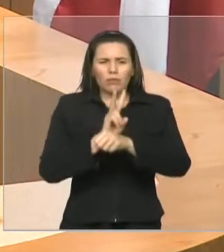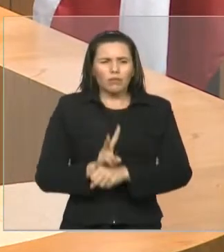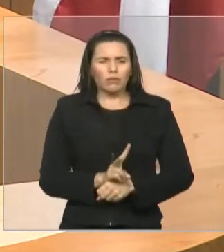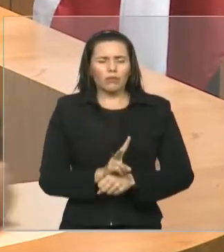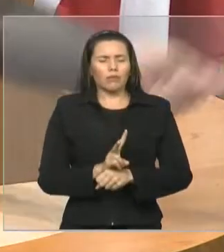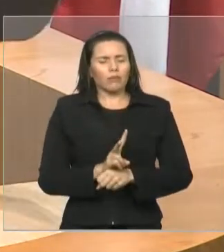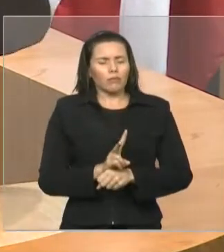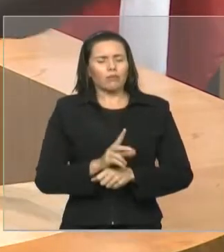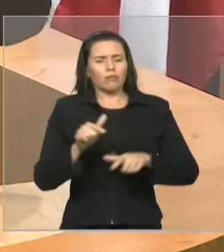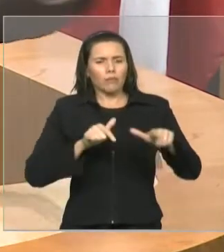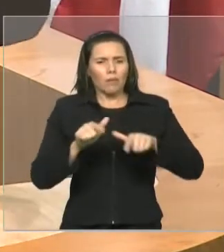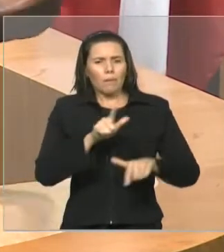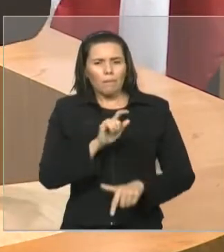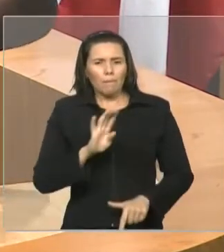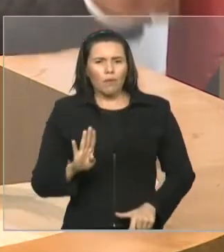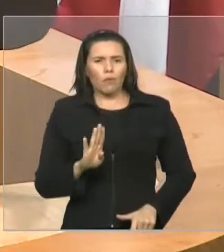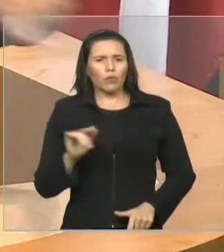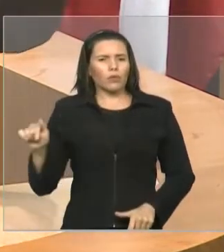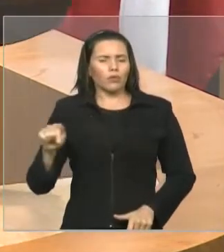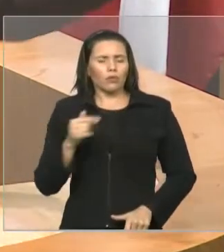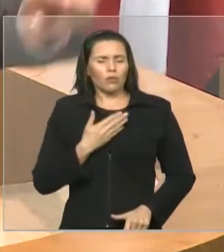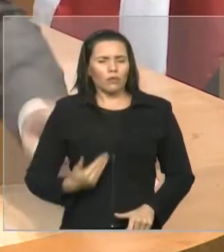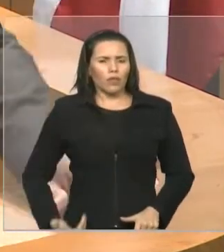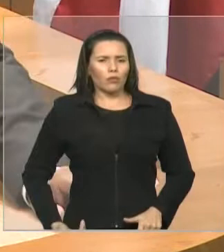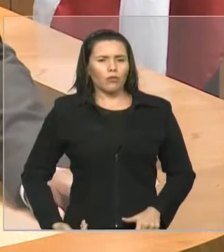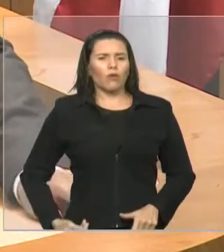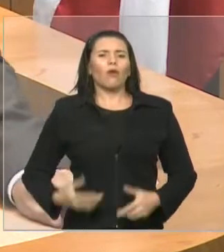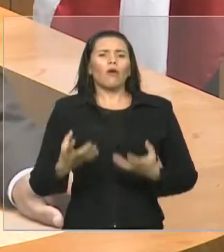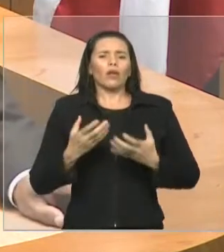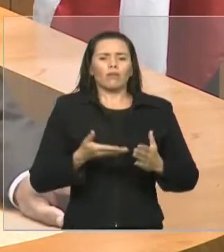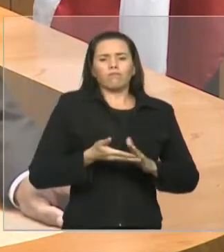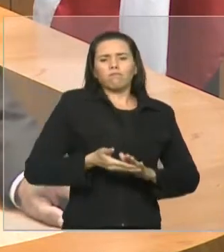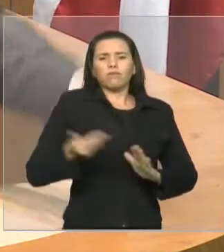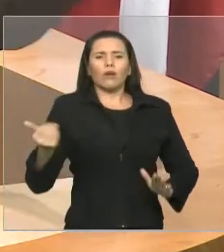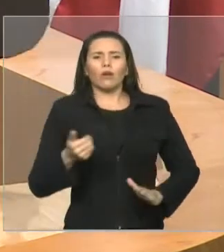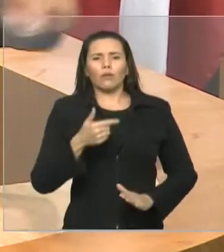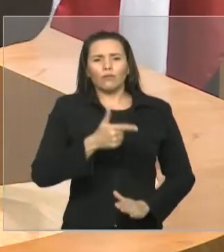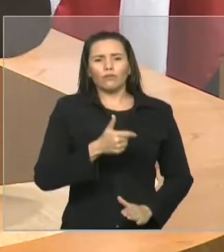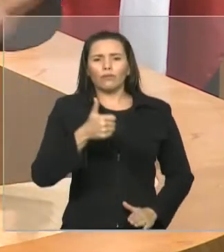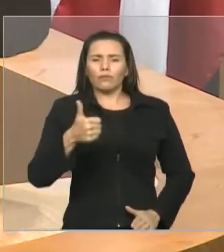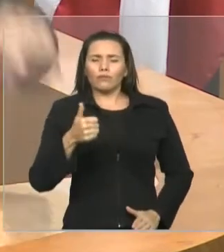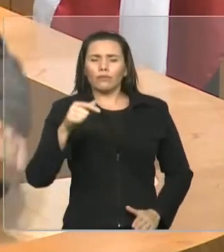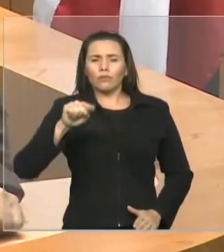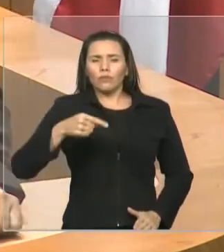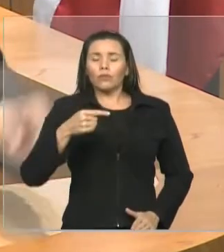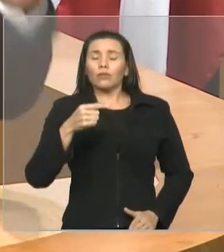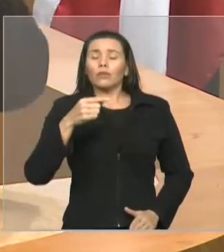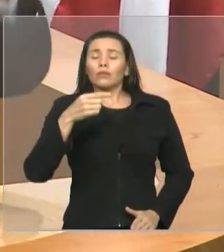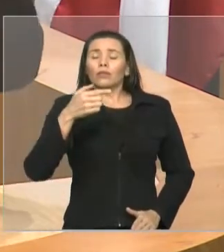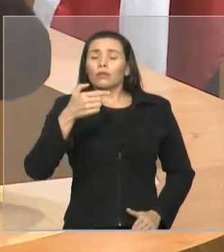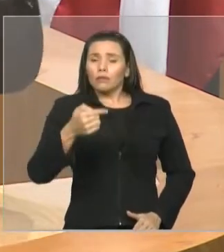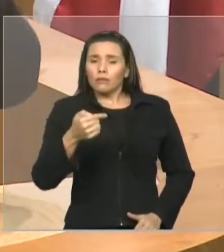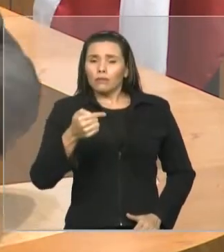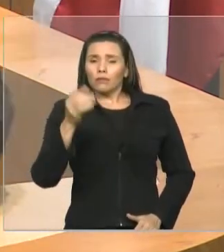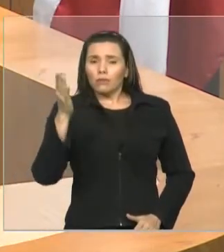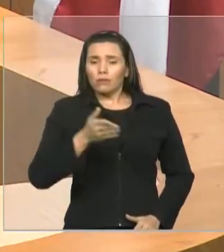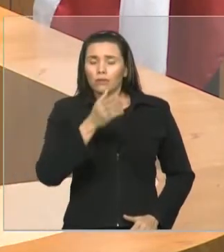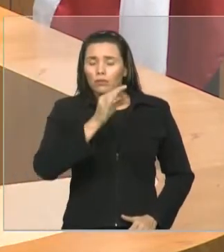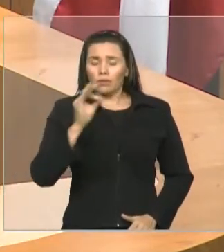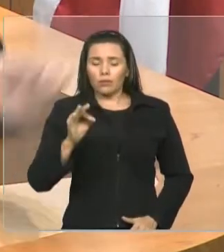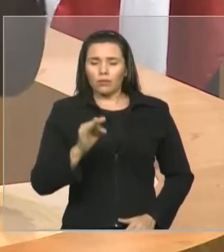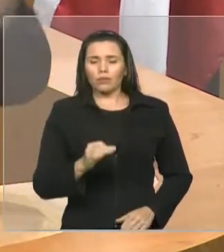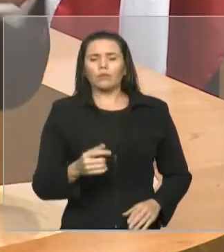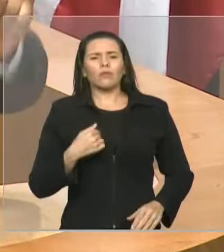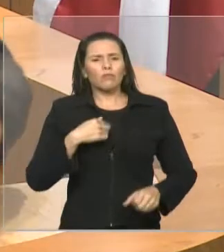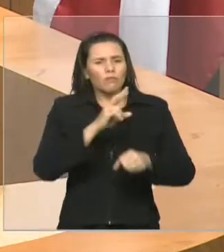servidores públicos que o governador tenta dar o calote e tirar os 21,7%. Em defesa, sim, dos aprovados em concurso